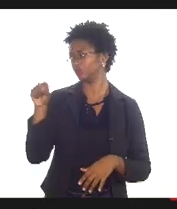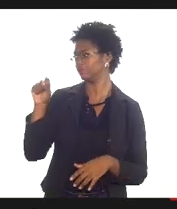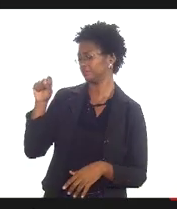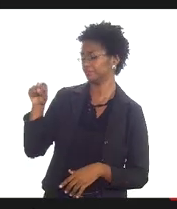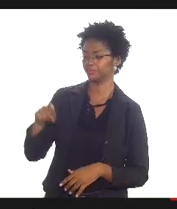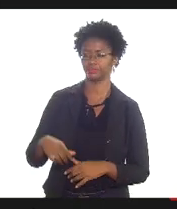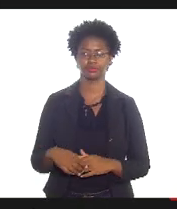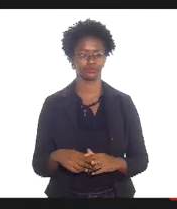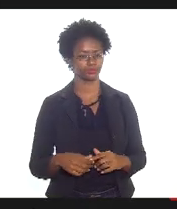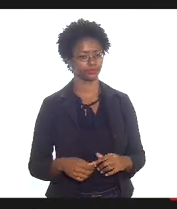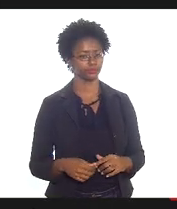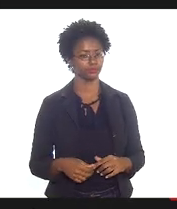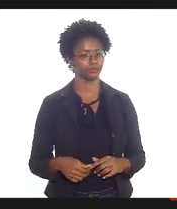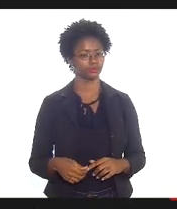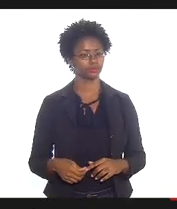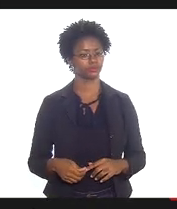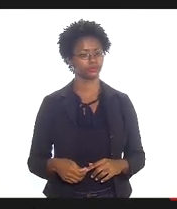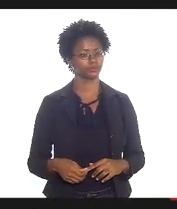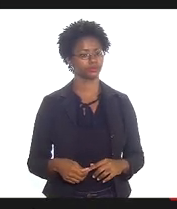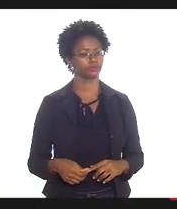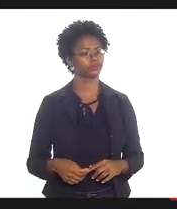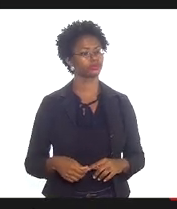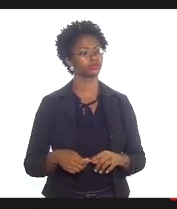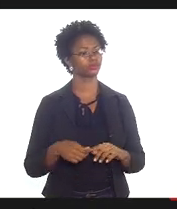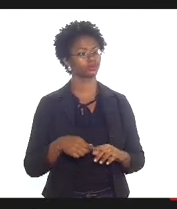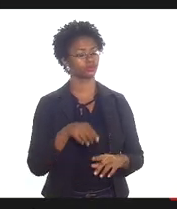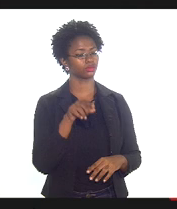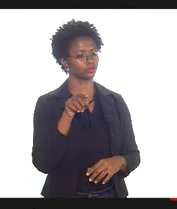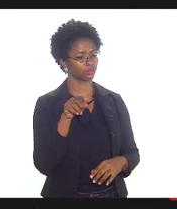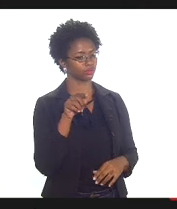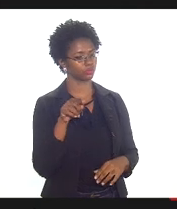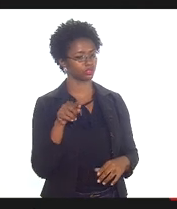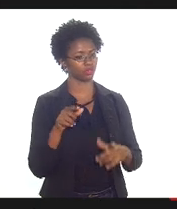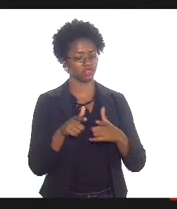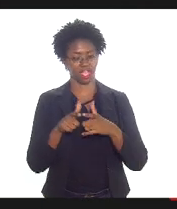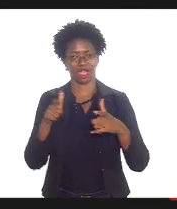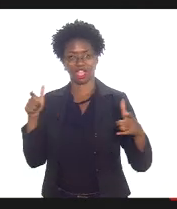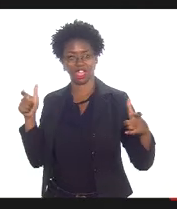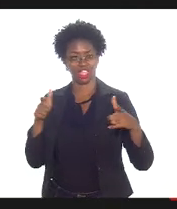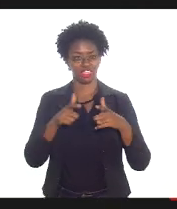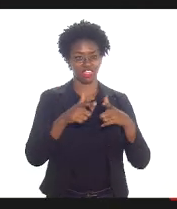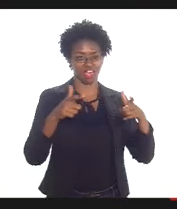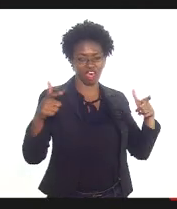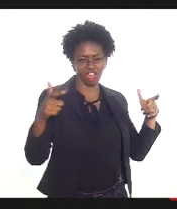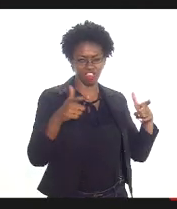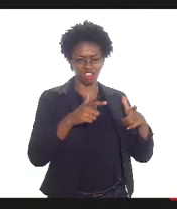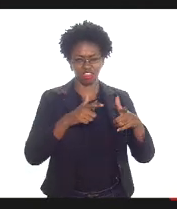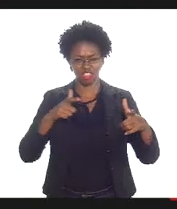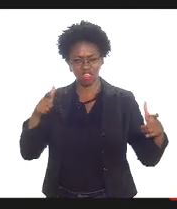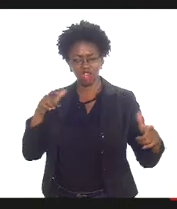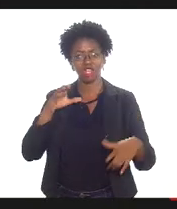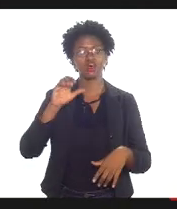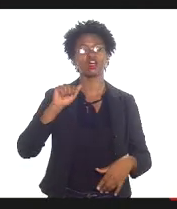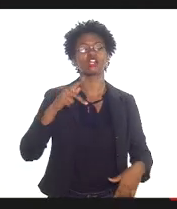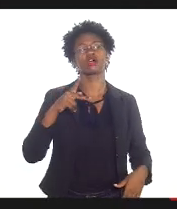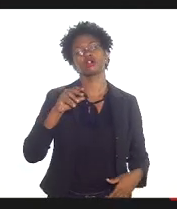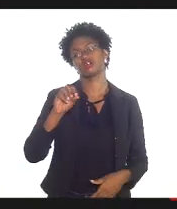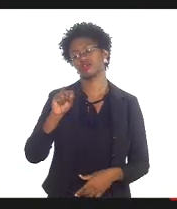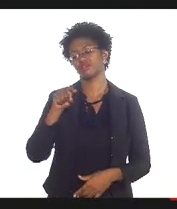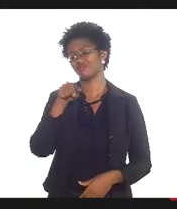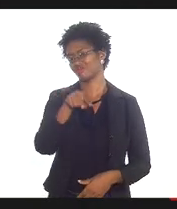Sim. Ok. Isso aqui são os grandes campos da bacia de Campos. Tá? Aqui já são